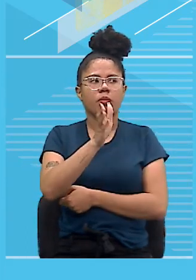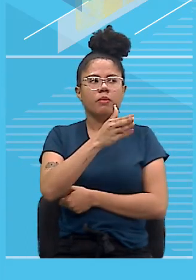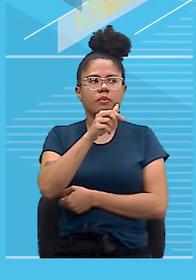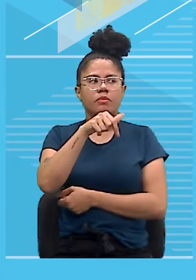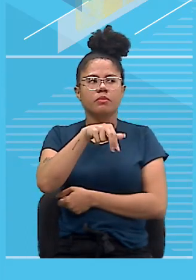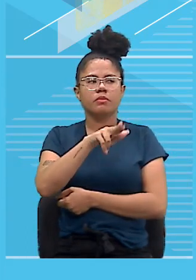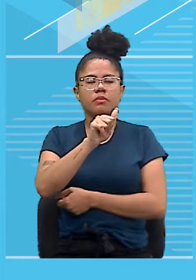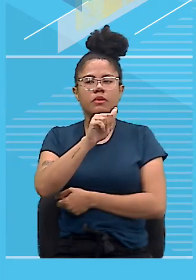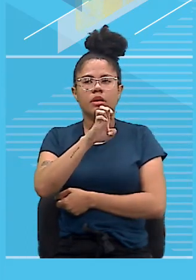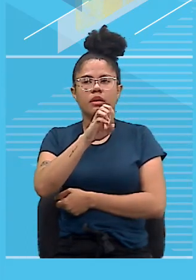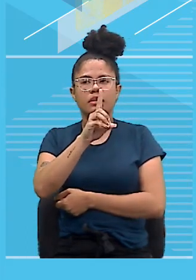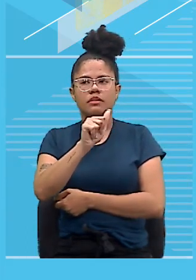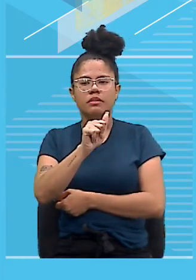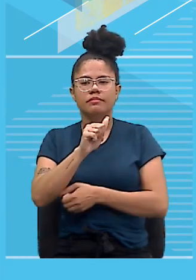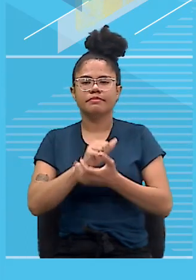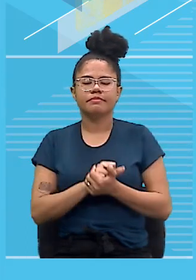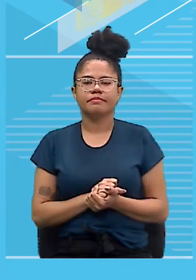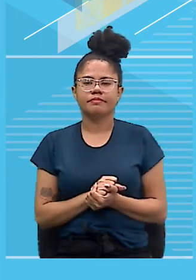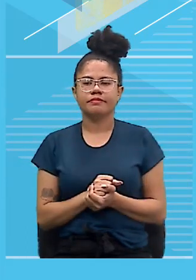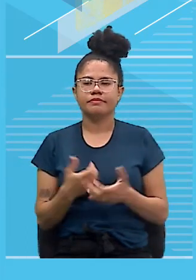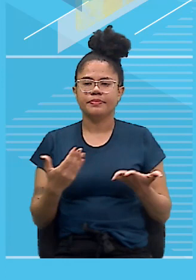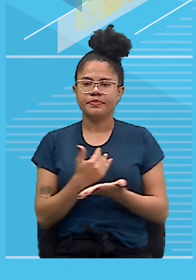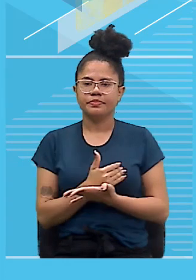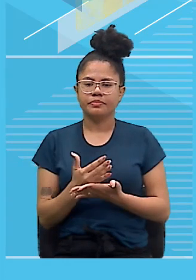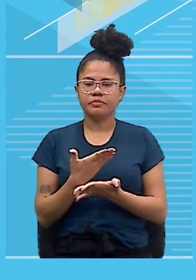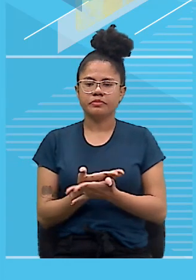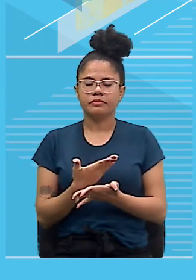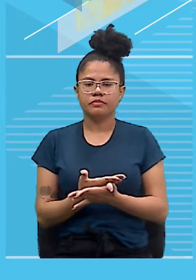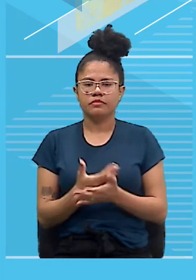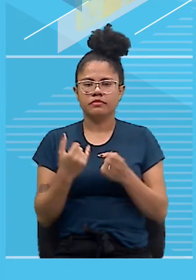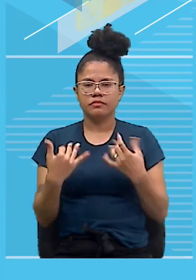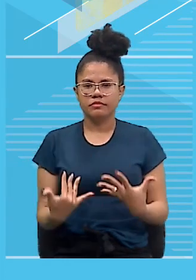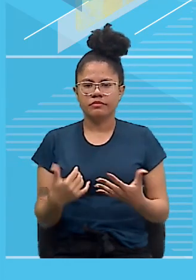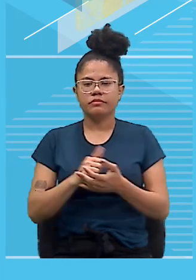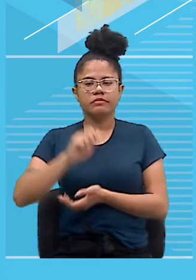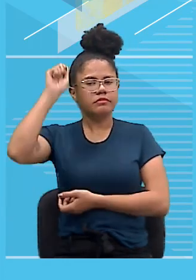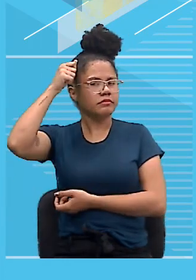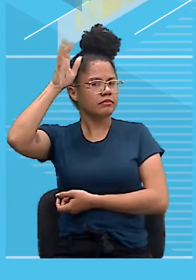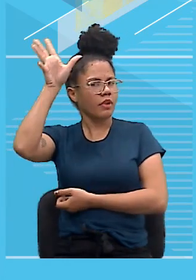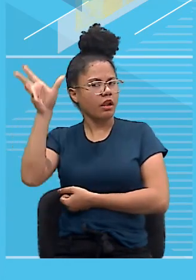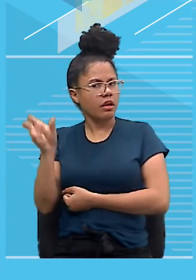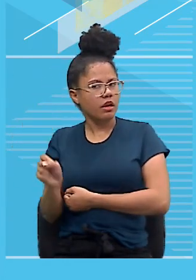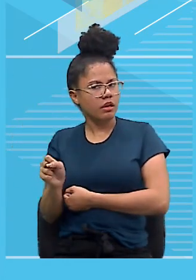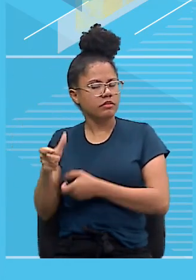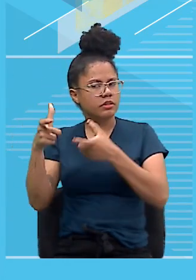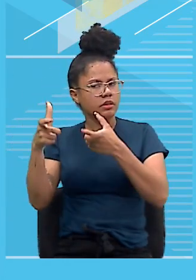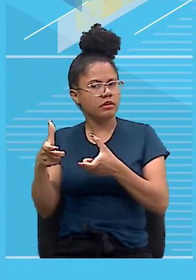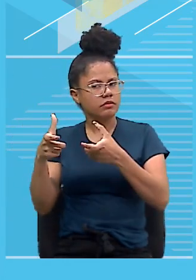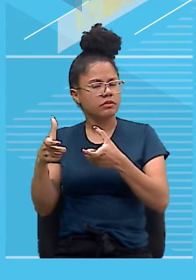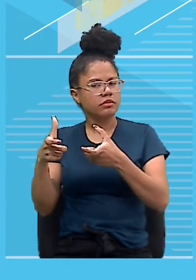amigo por isso quando eu comecei a aula eu disse galera A África é um continente Em Chamas